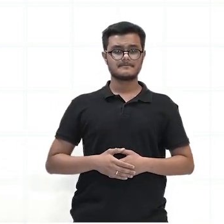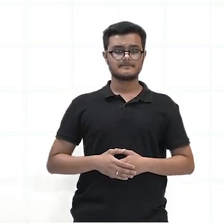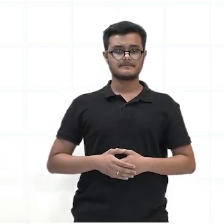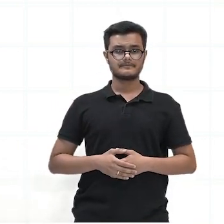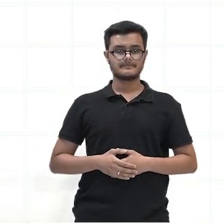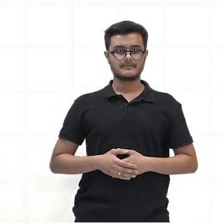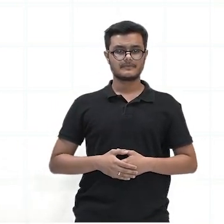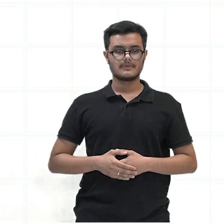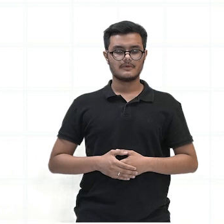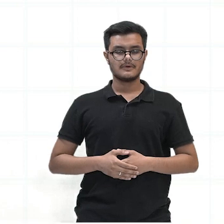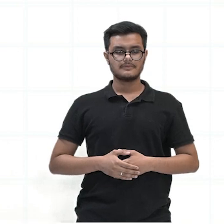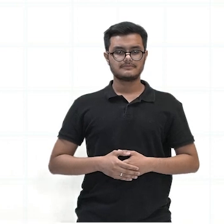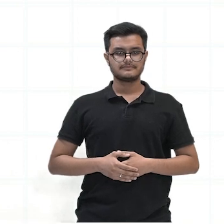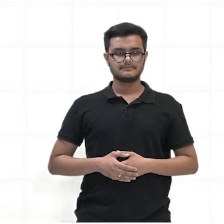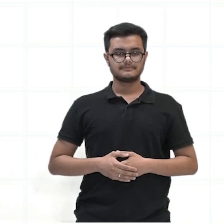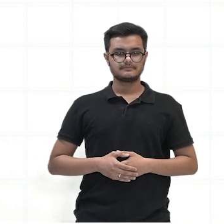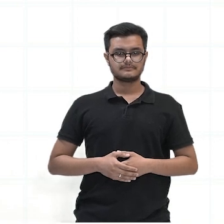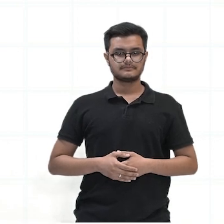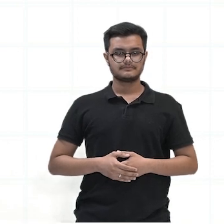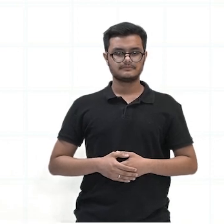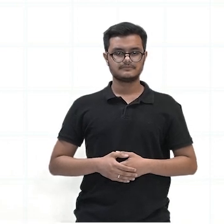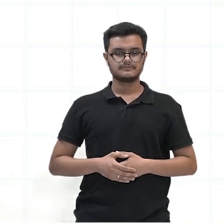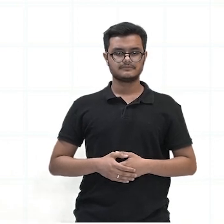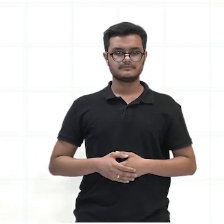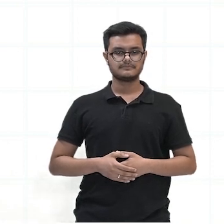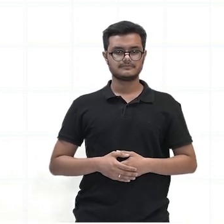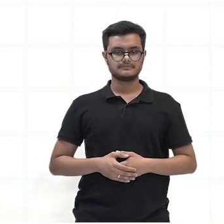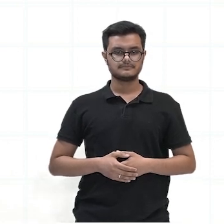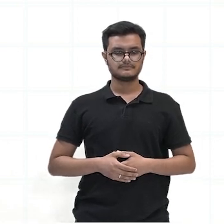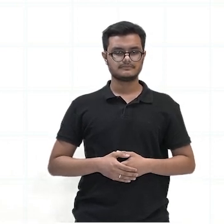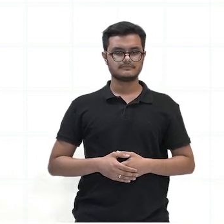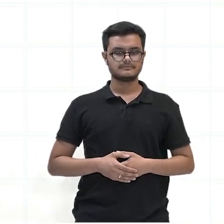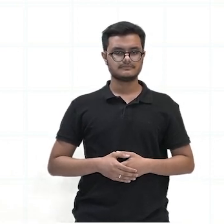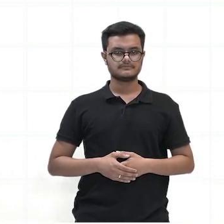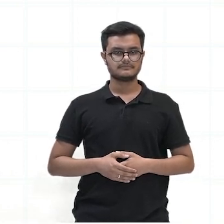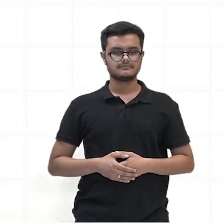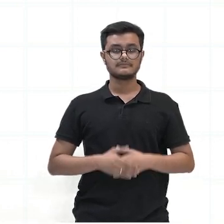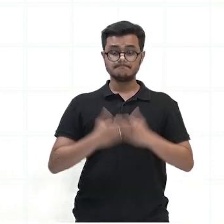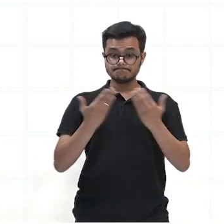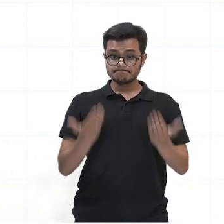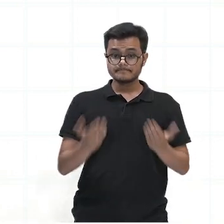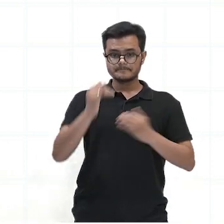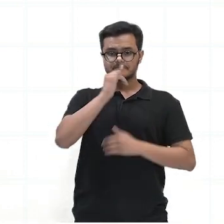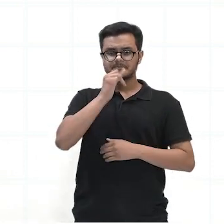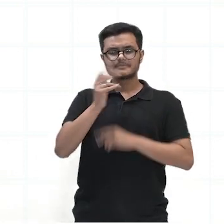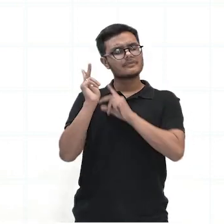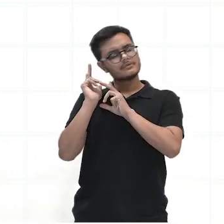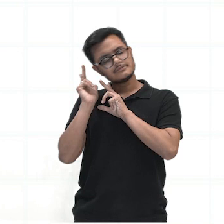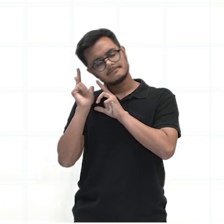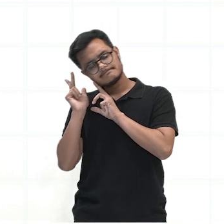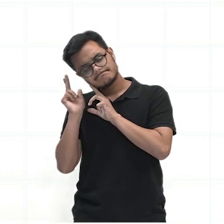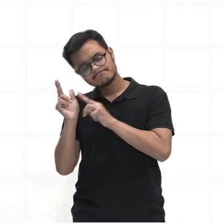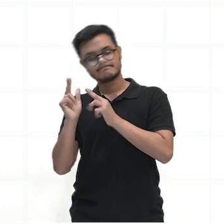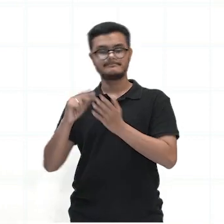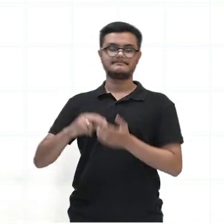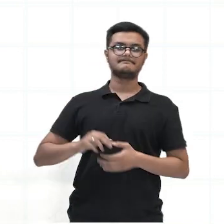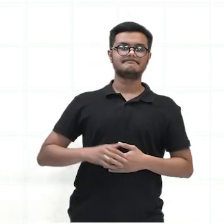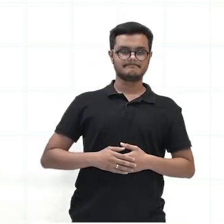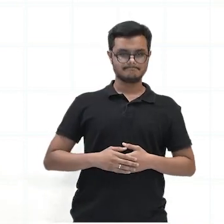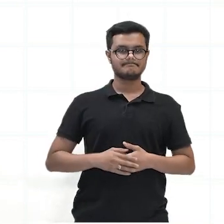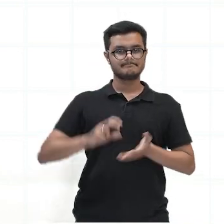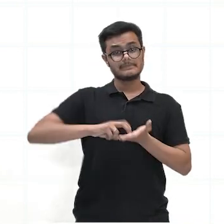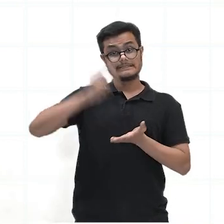slept. Eu dormi very early, muito cedo, at night, à noite.